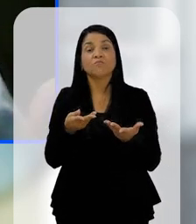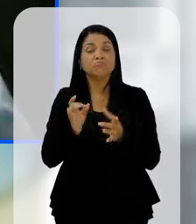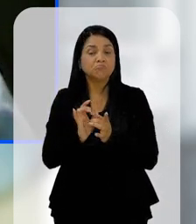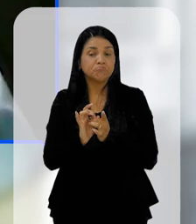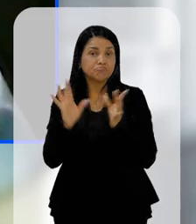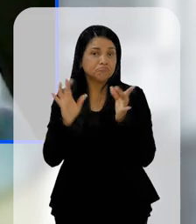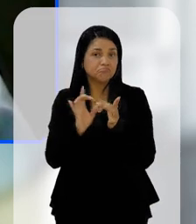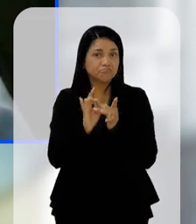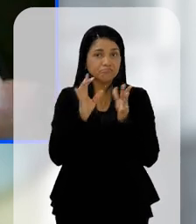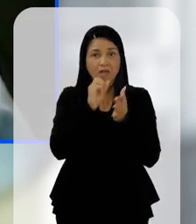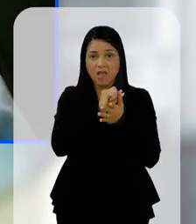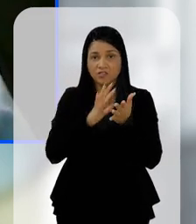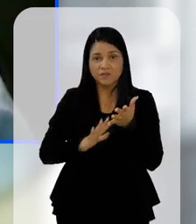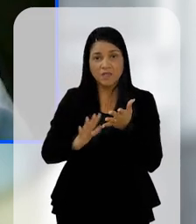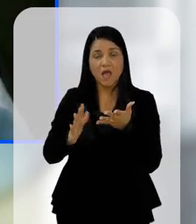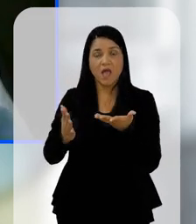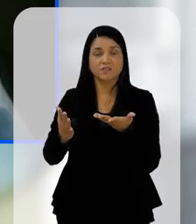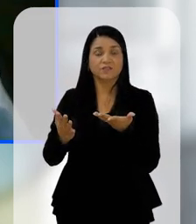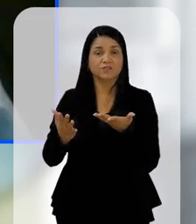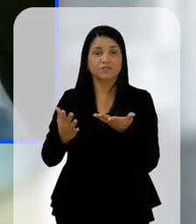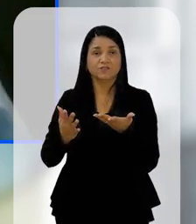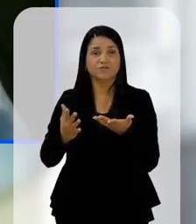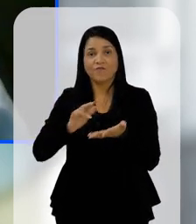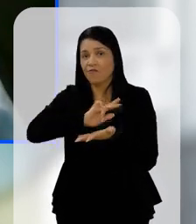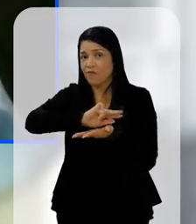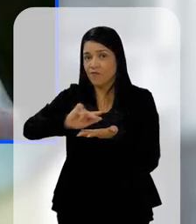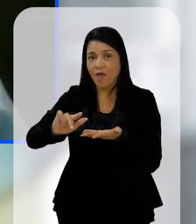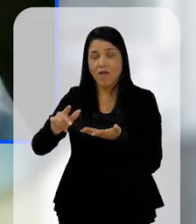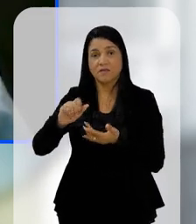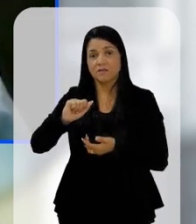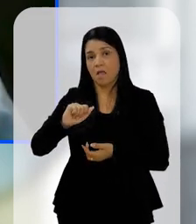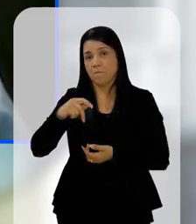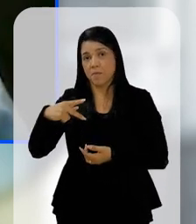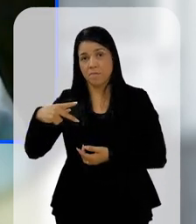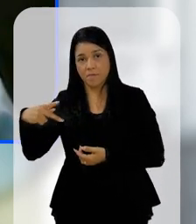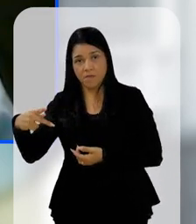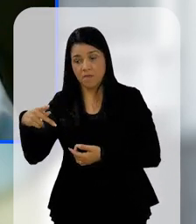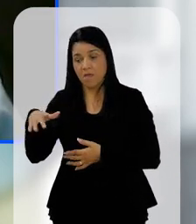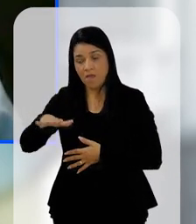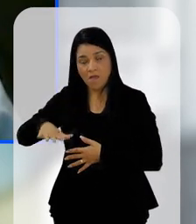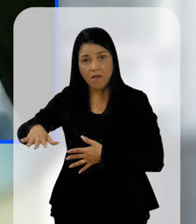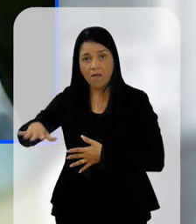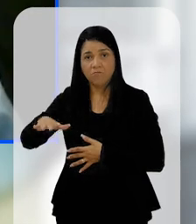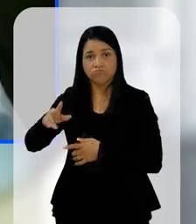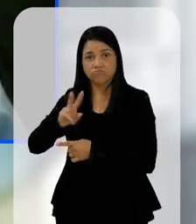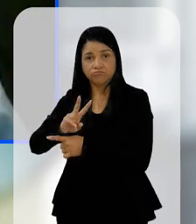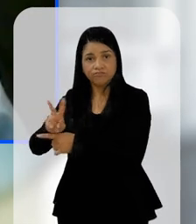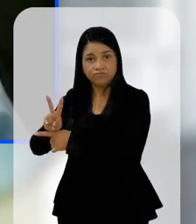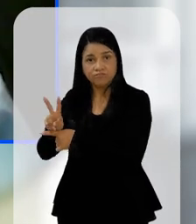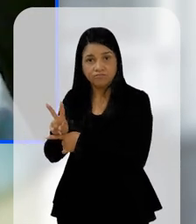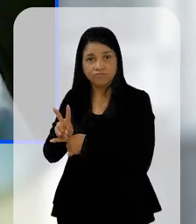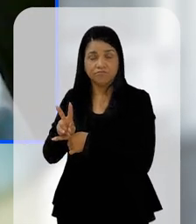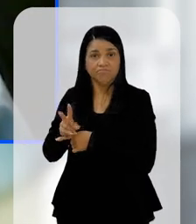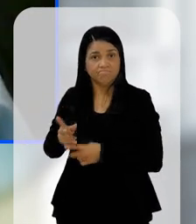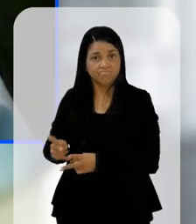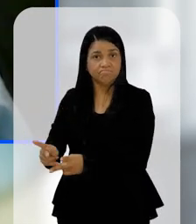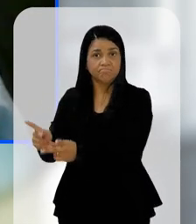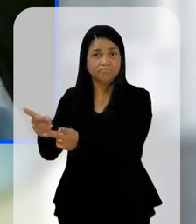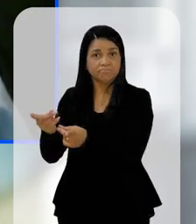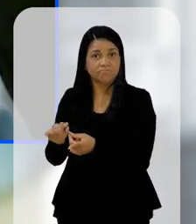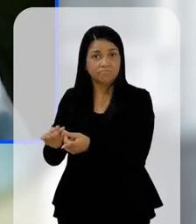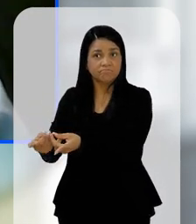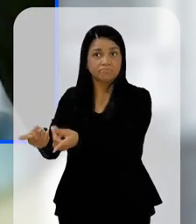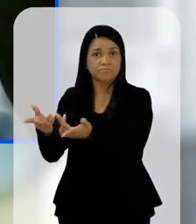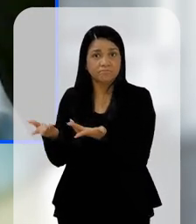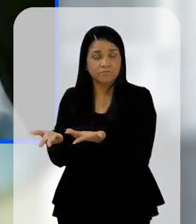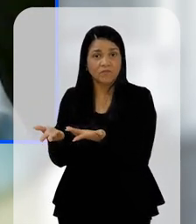permitindo atividades em várzeas, permitindo atividades algumas em APPs, em áreas de proteção permanente. Quando acontece